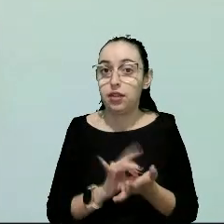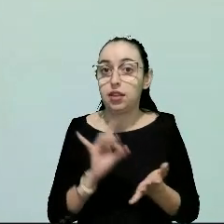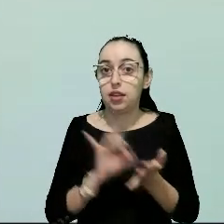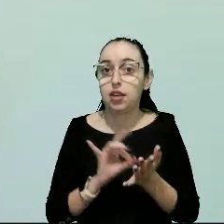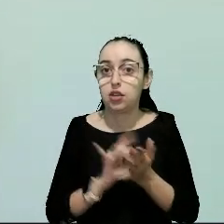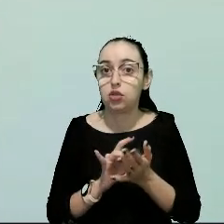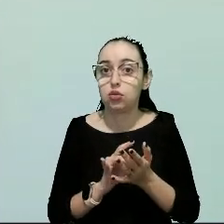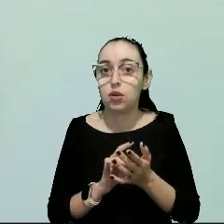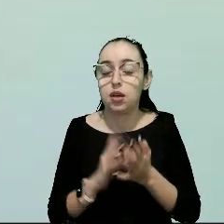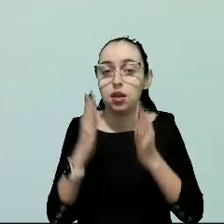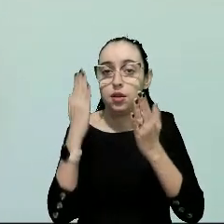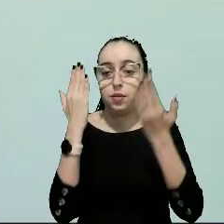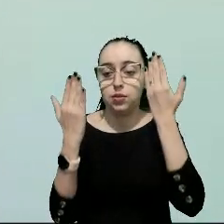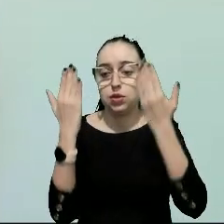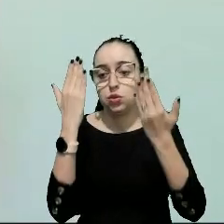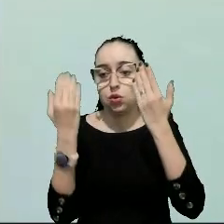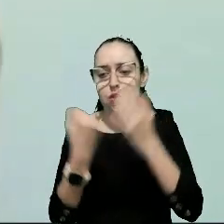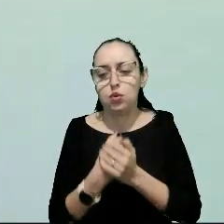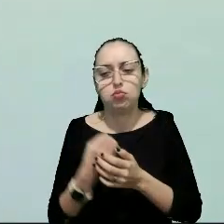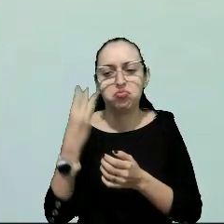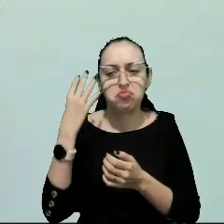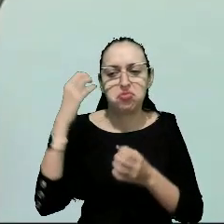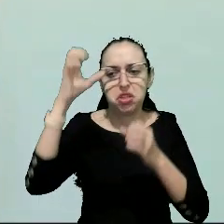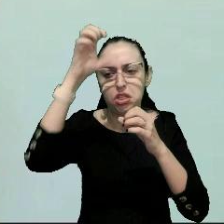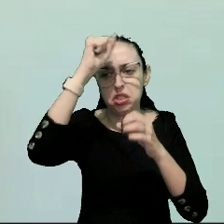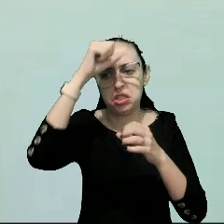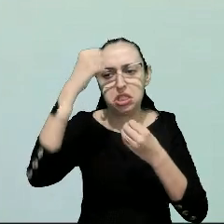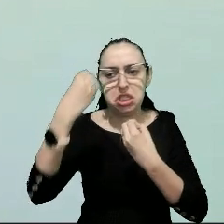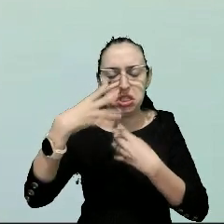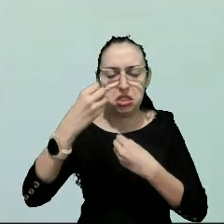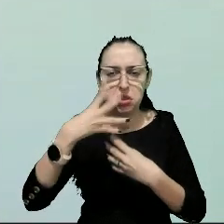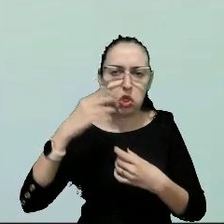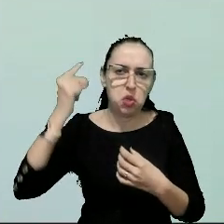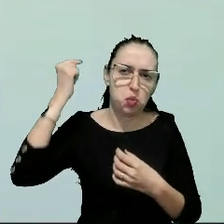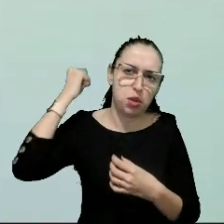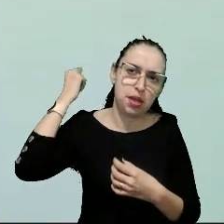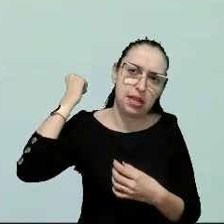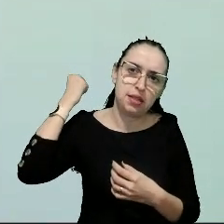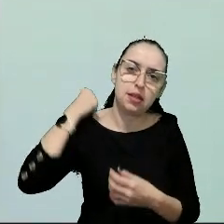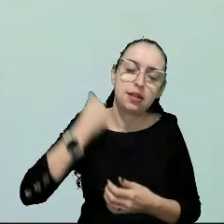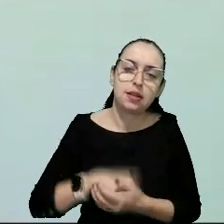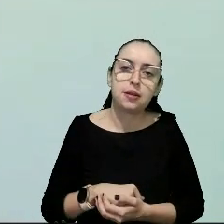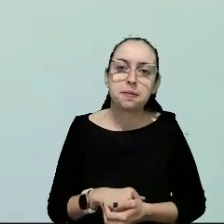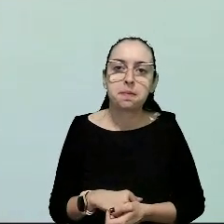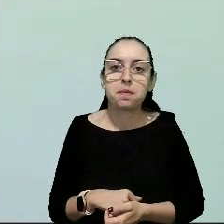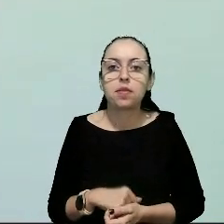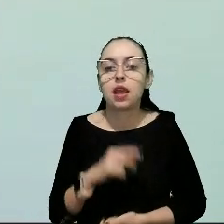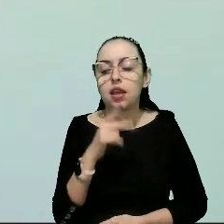Na verdade, uma psicóloga que me ensinou isso já há muito tempo, antes de virar moda,